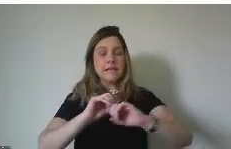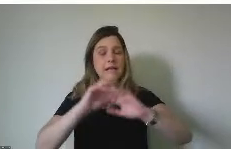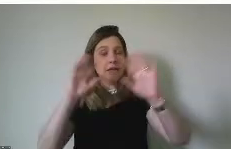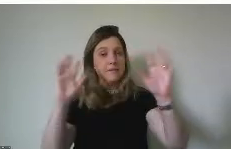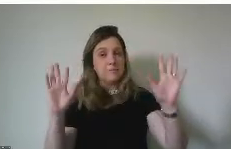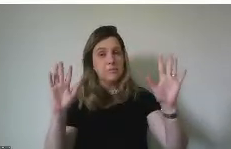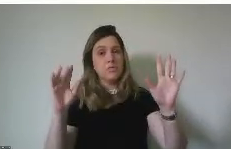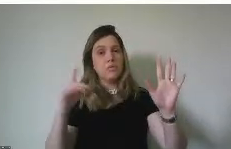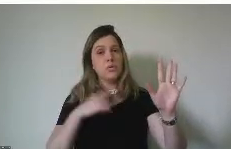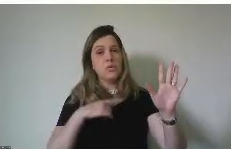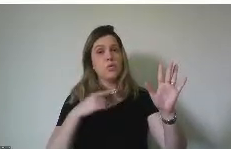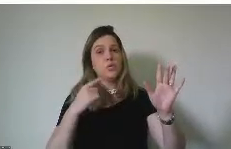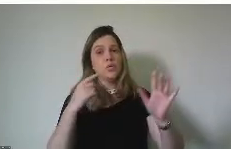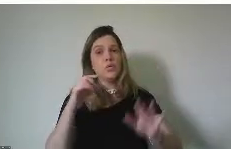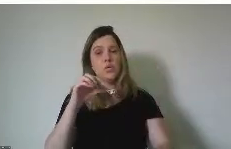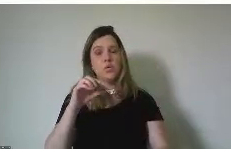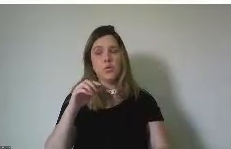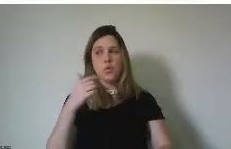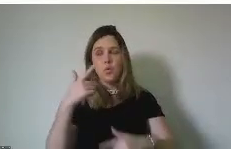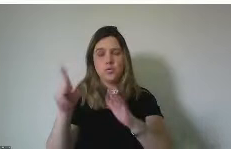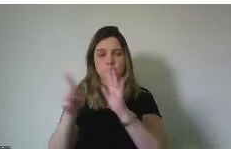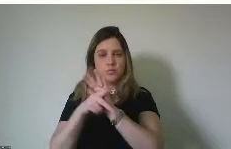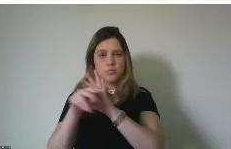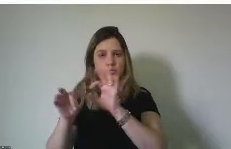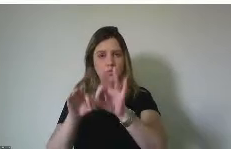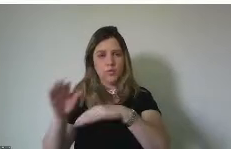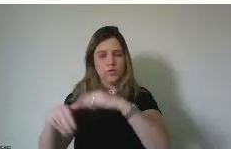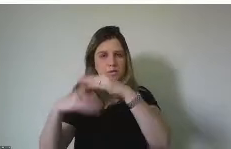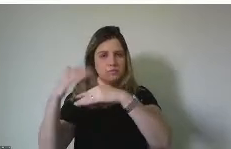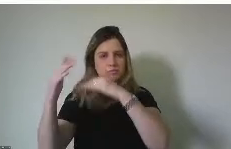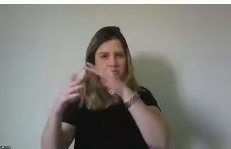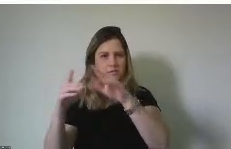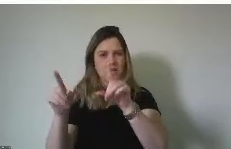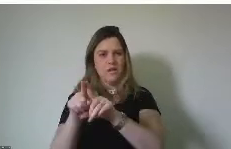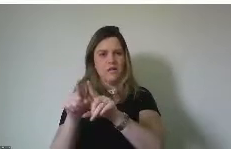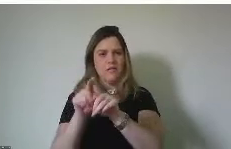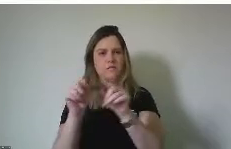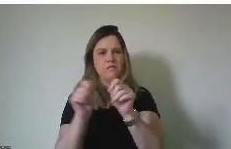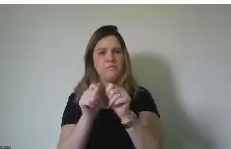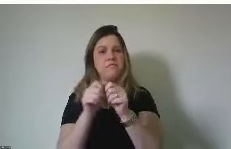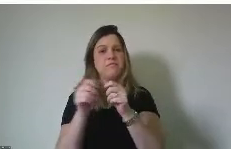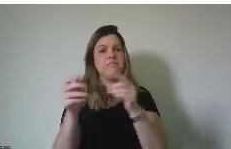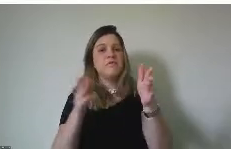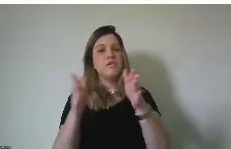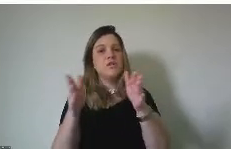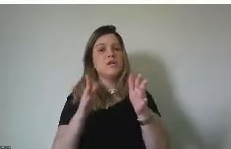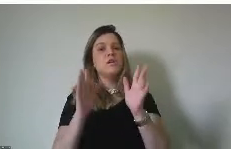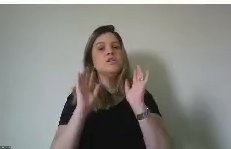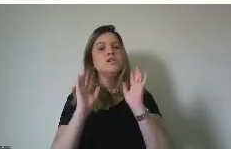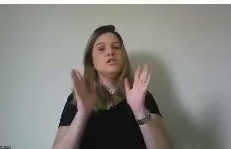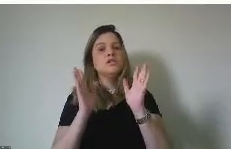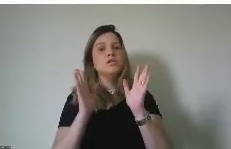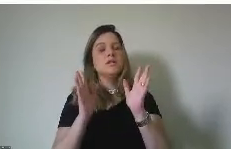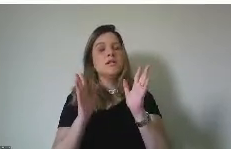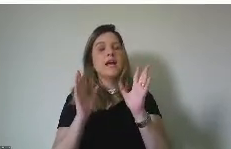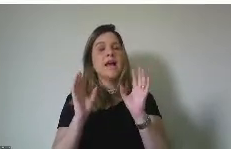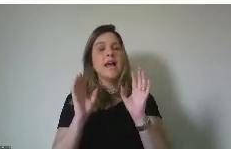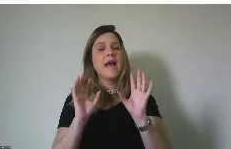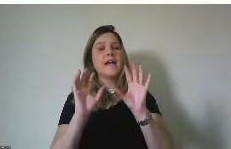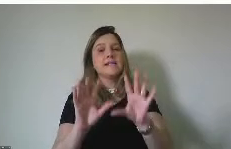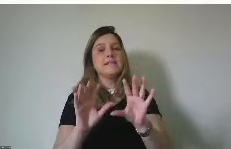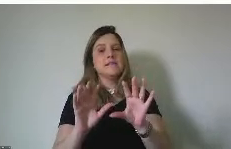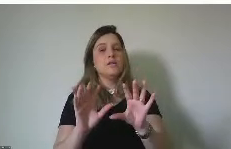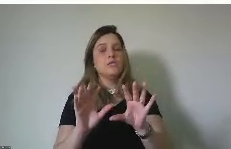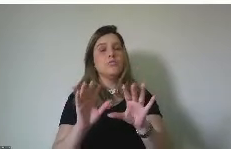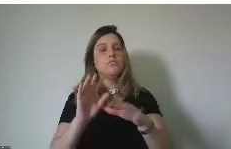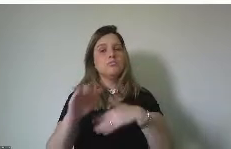o aumento de projetos de geração com conexão na rede de distribuição já está causando impactos na rede de